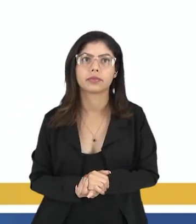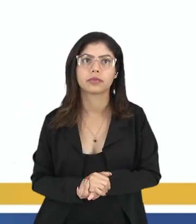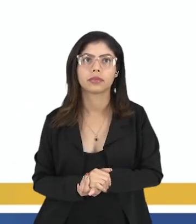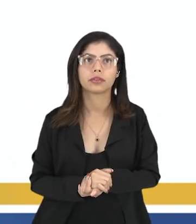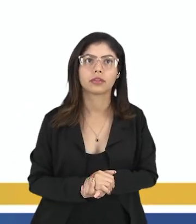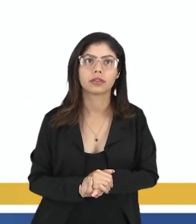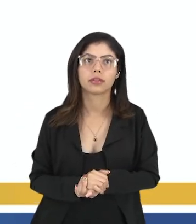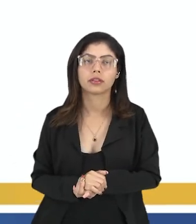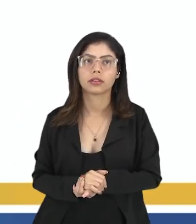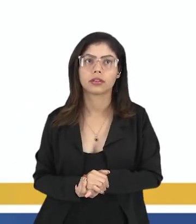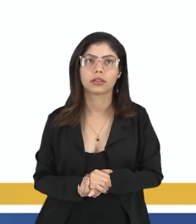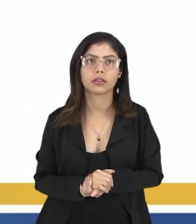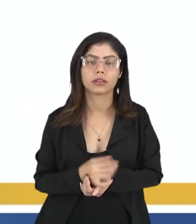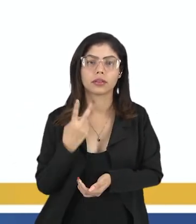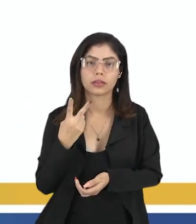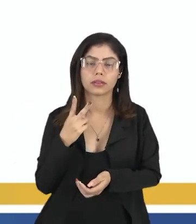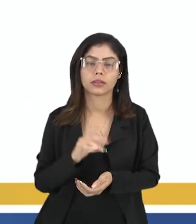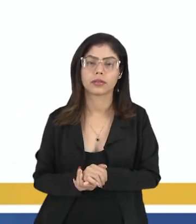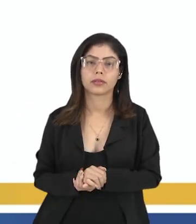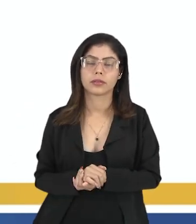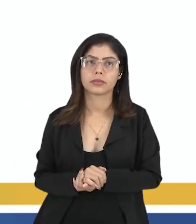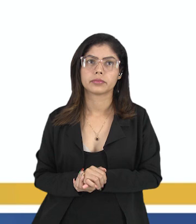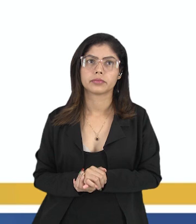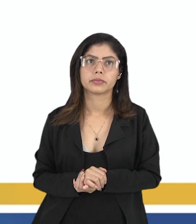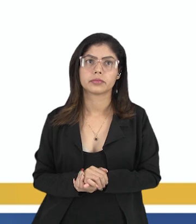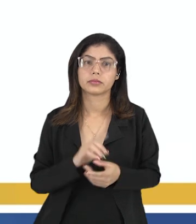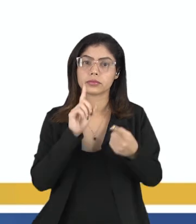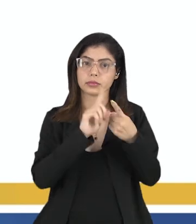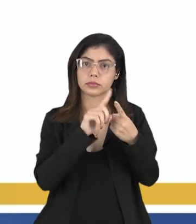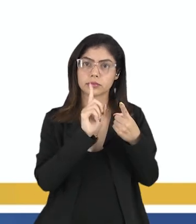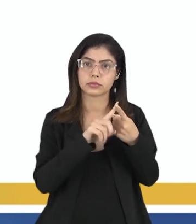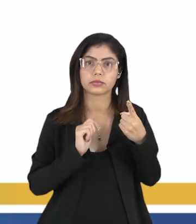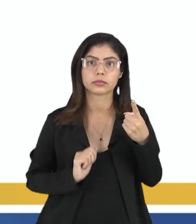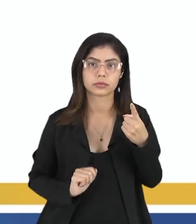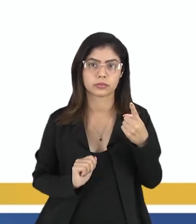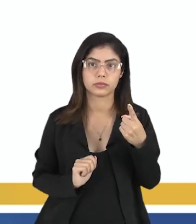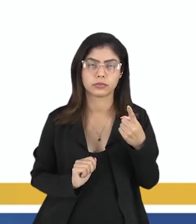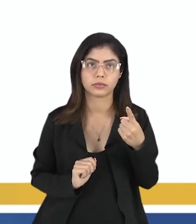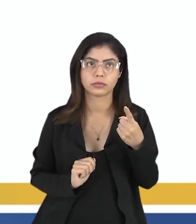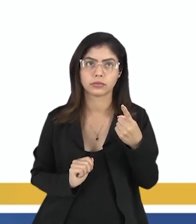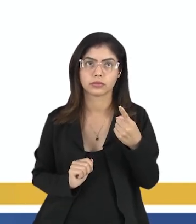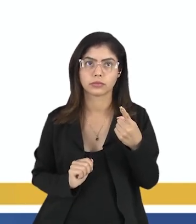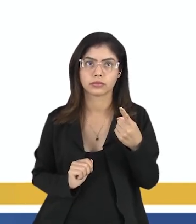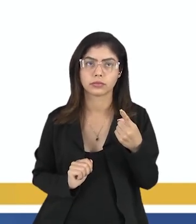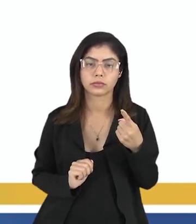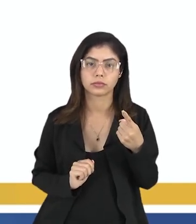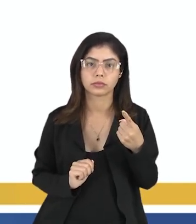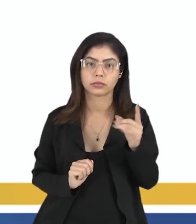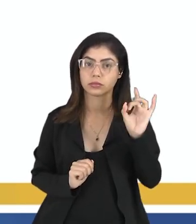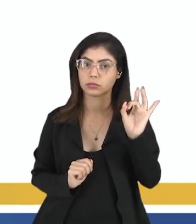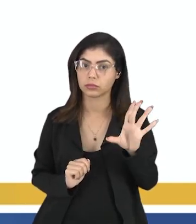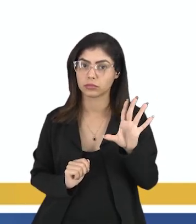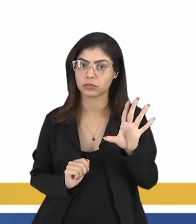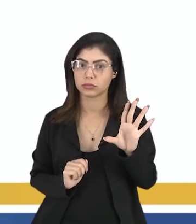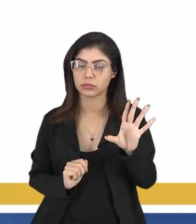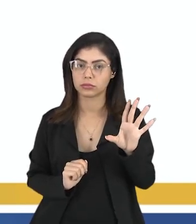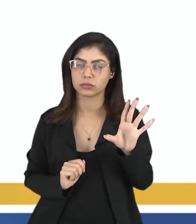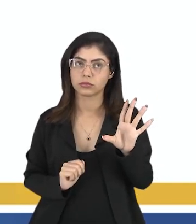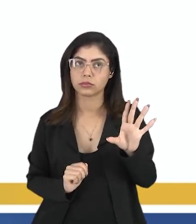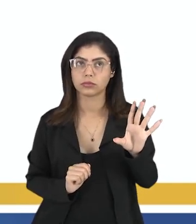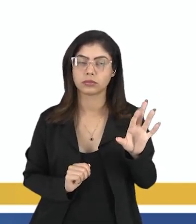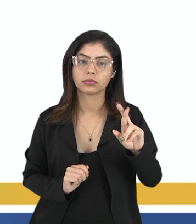troca. Reação 2, nós temos aqui, ó, uma substância somente no lado